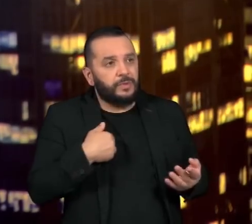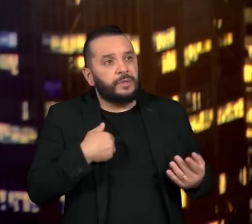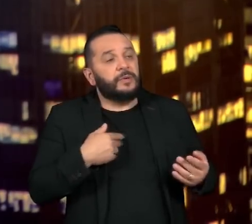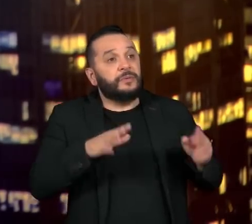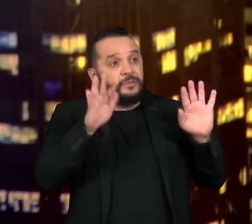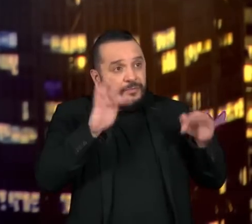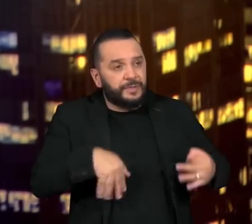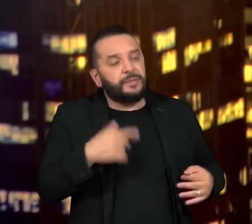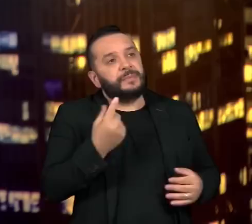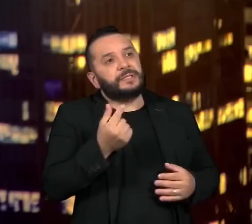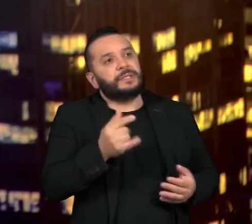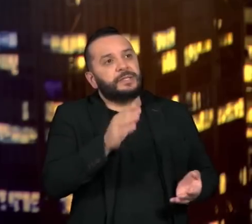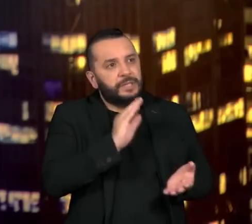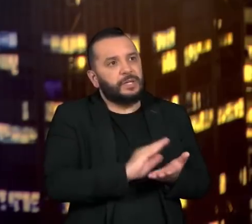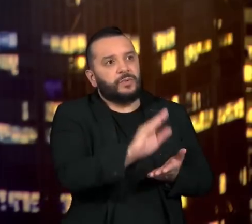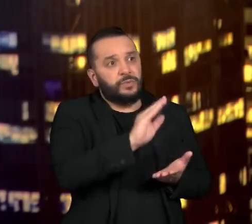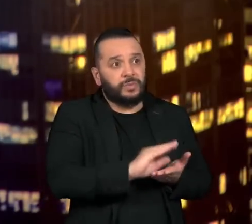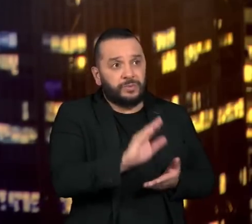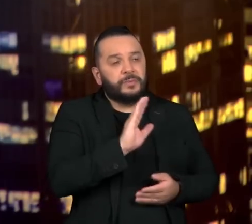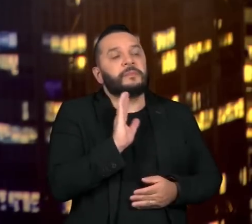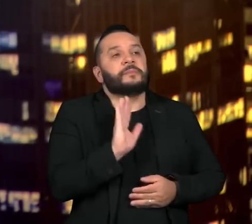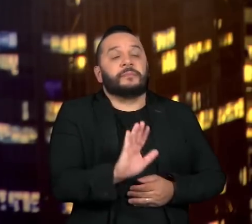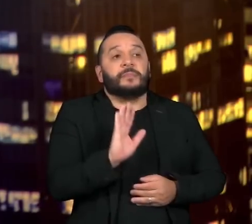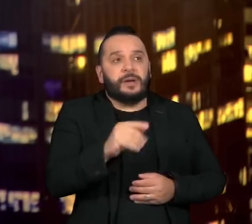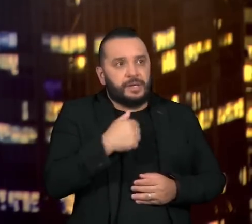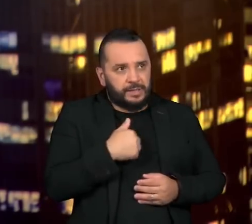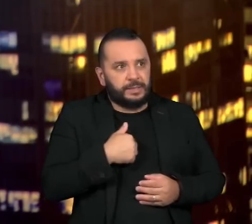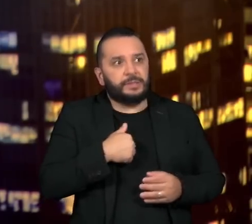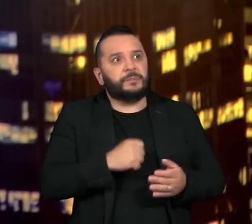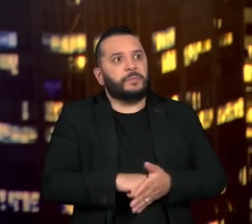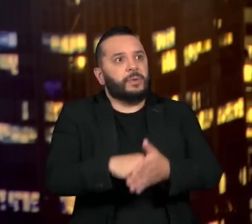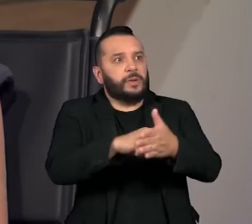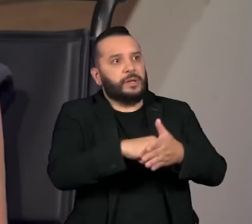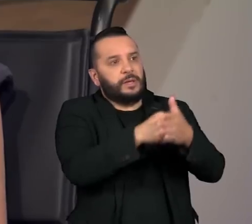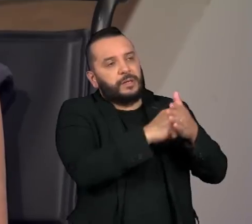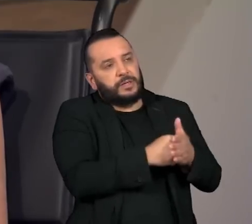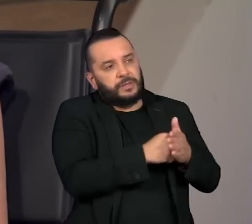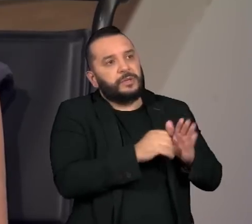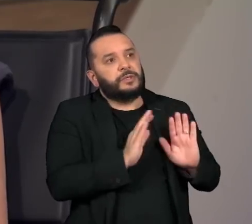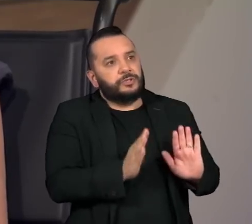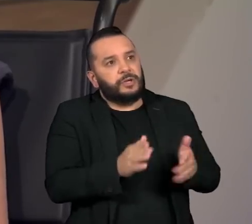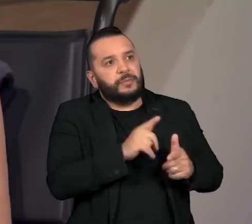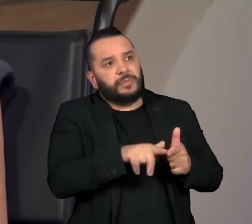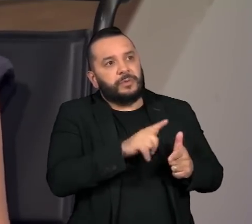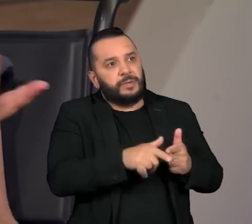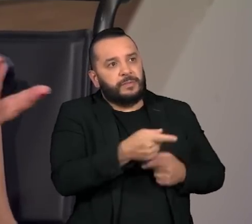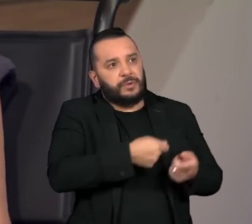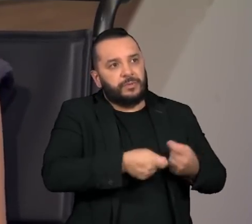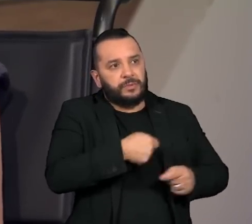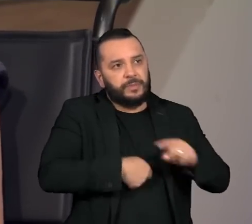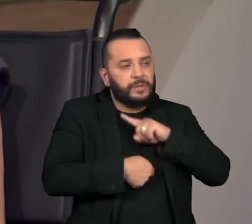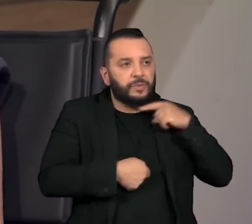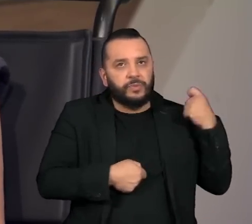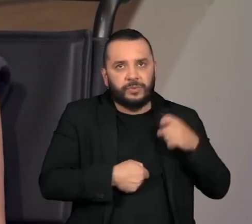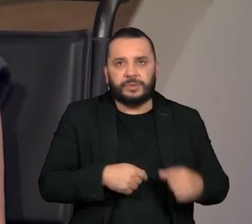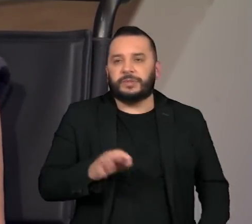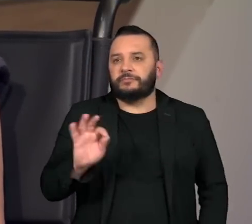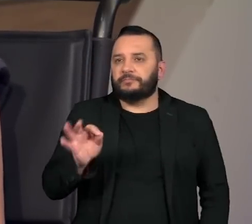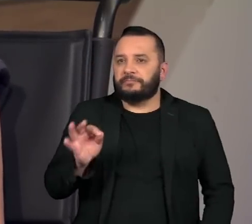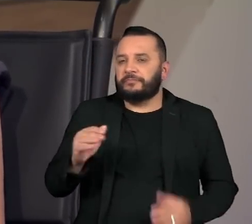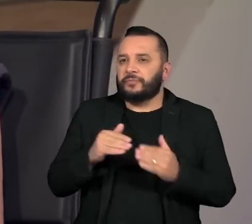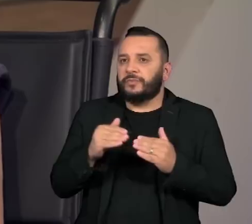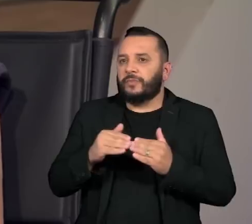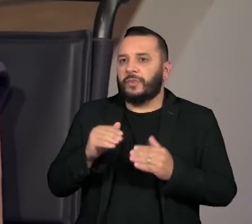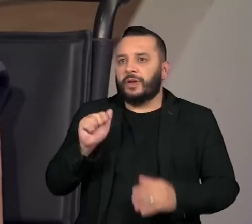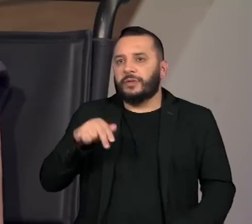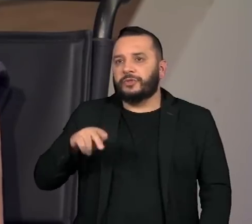E aí já há sanções que estão minando a economia russa também, não é, professor? Exatamente. Eu acho que, concordo plenamente com o Ângelo, eu acho que é